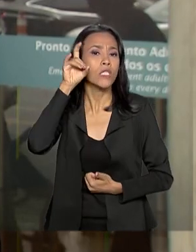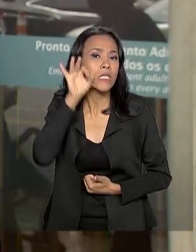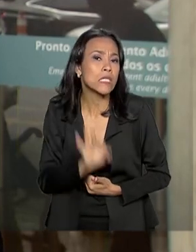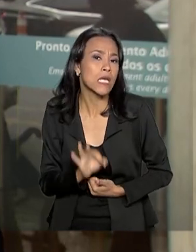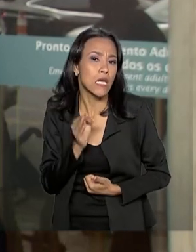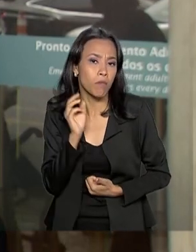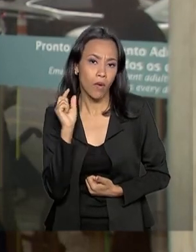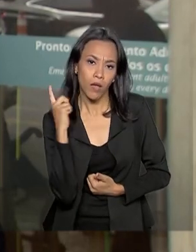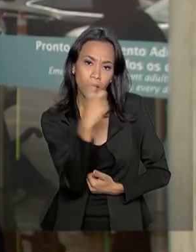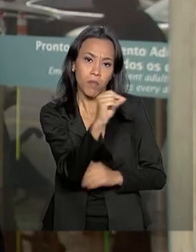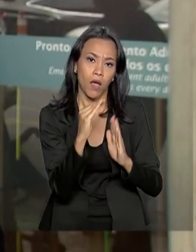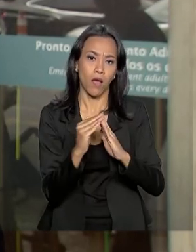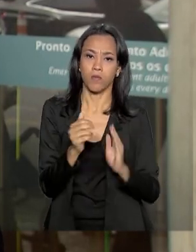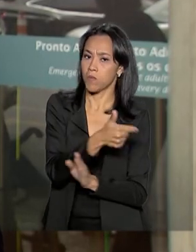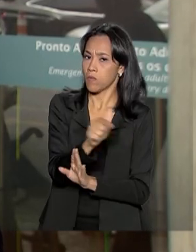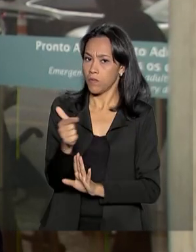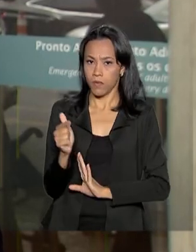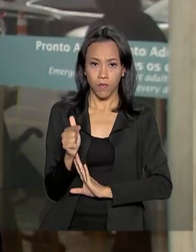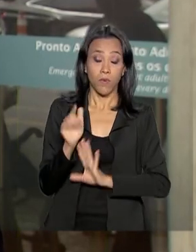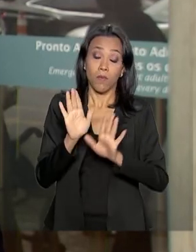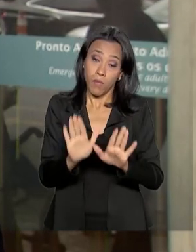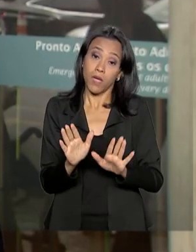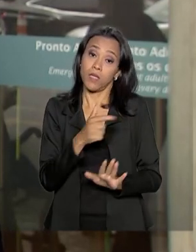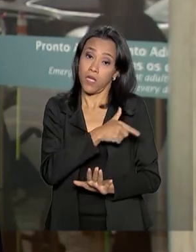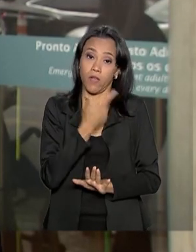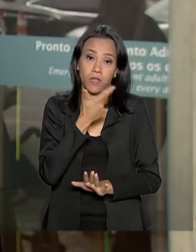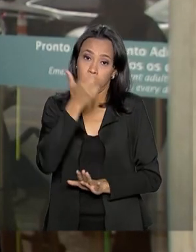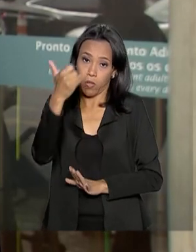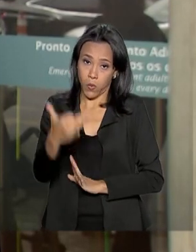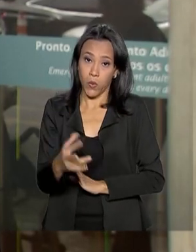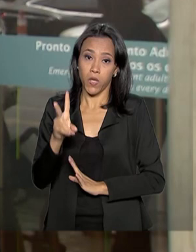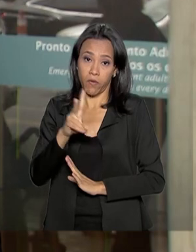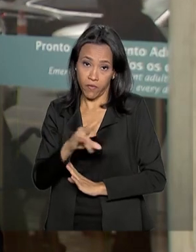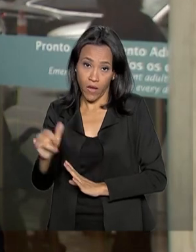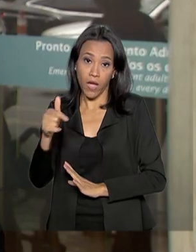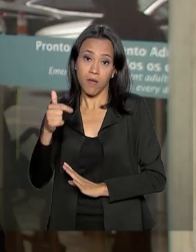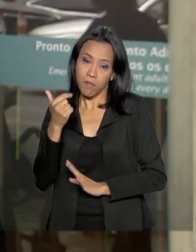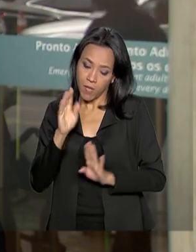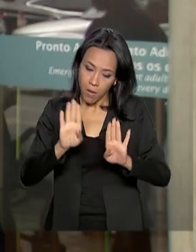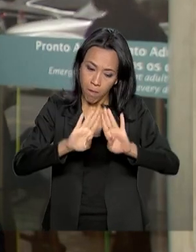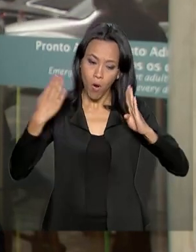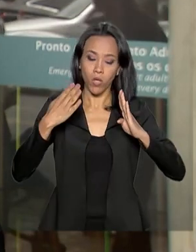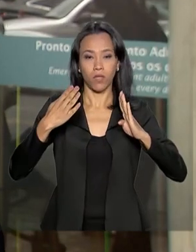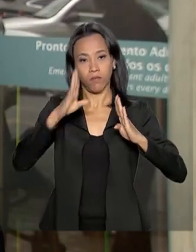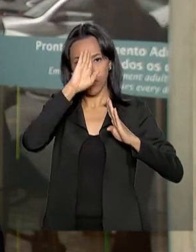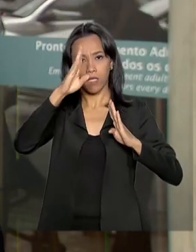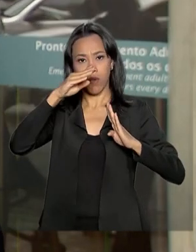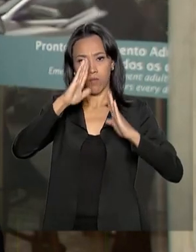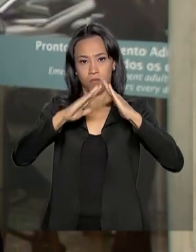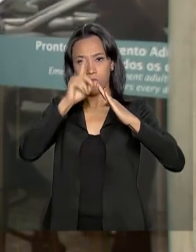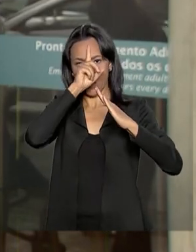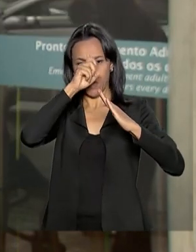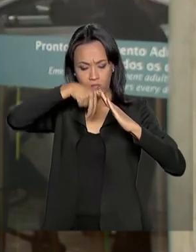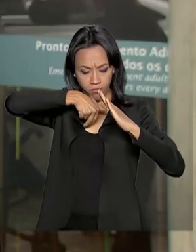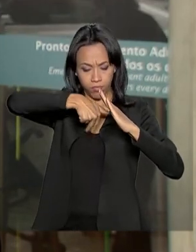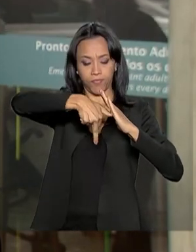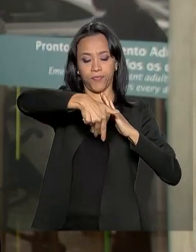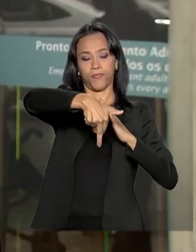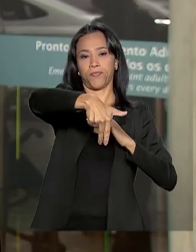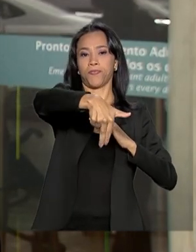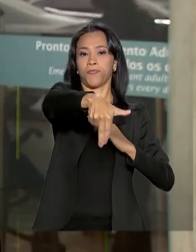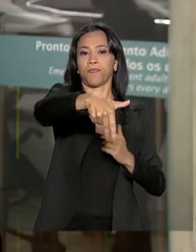alta mas rego barros adiantou que o presidente sairá do hospital pela porta da frente e com a cabeça erguida